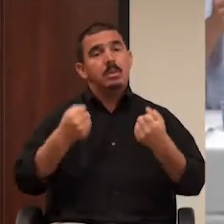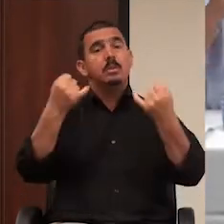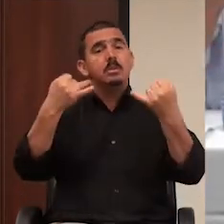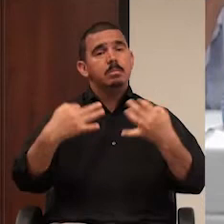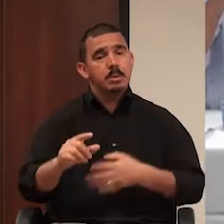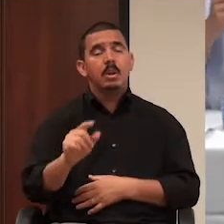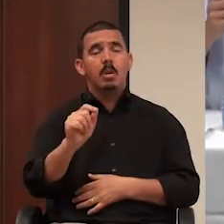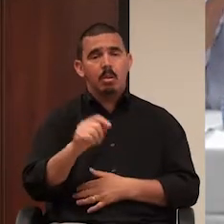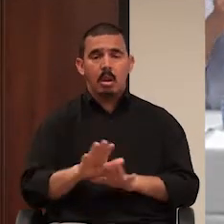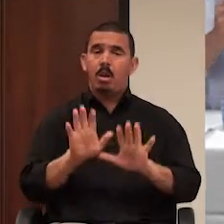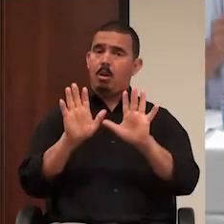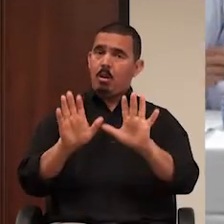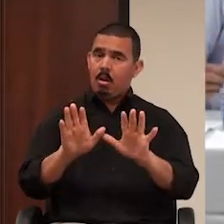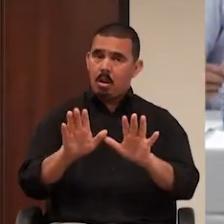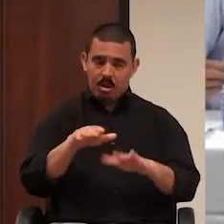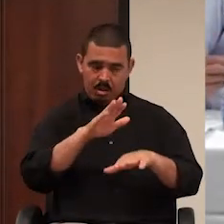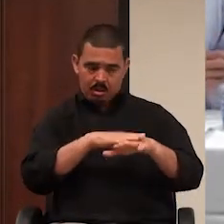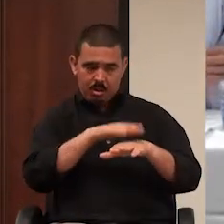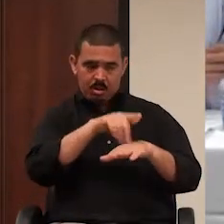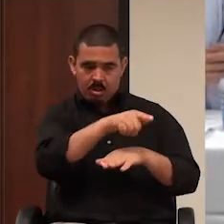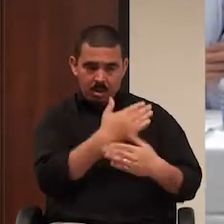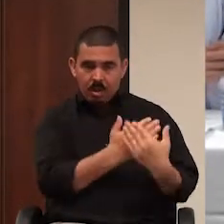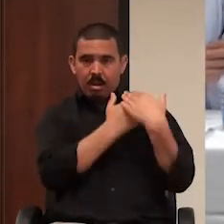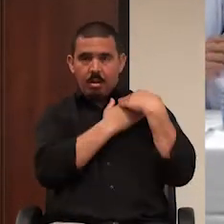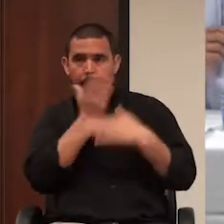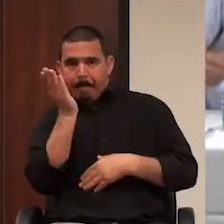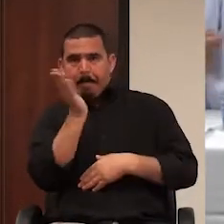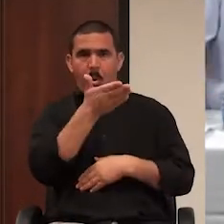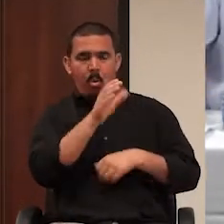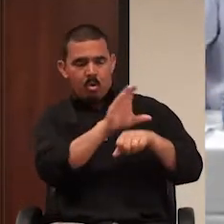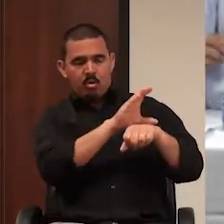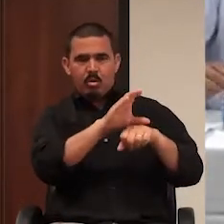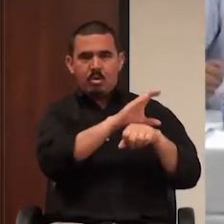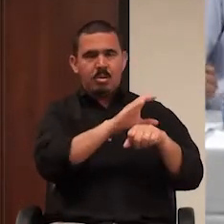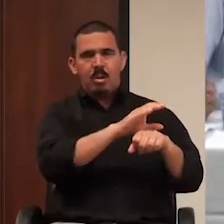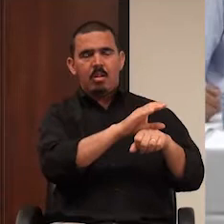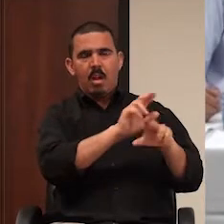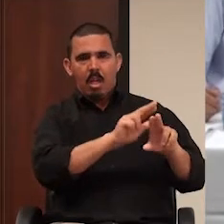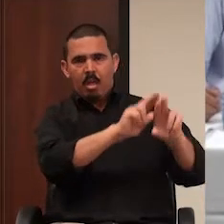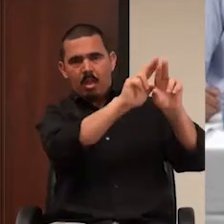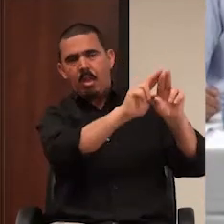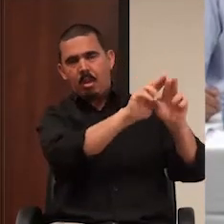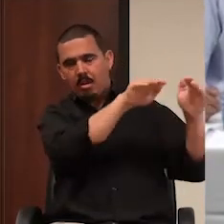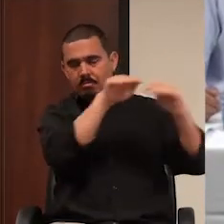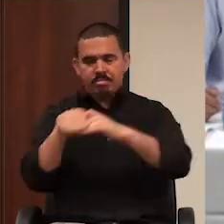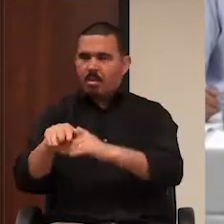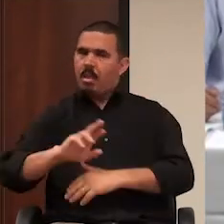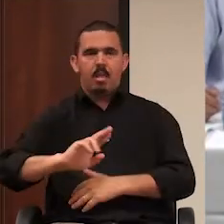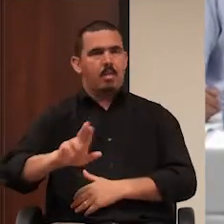olha, a curatela não é mais a constituição de um estado de sujeição da vontade do curatelado à vontade do curador.